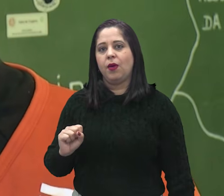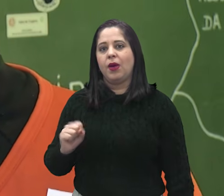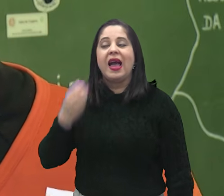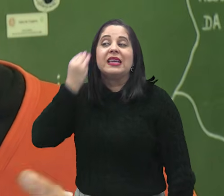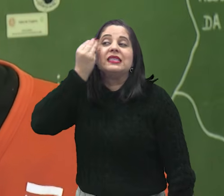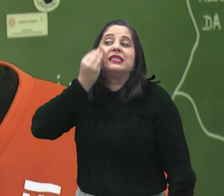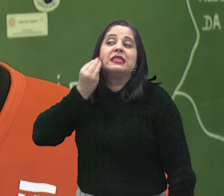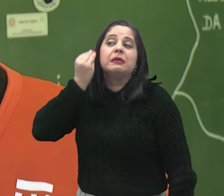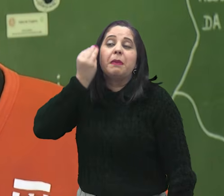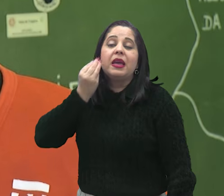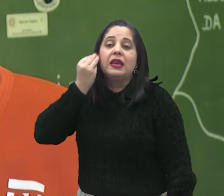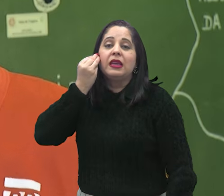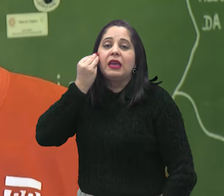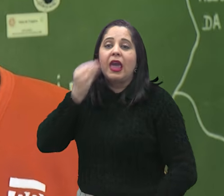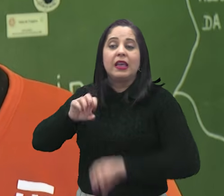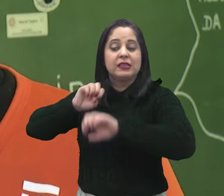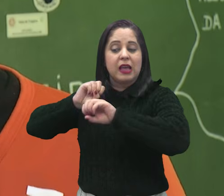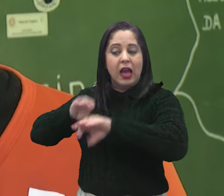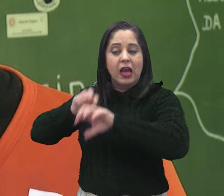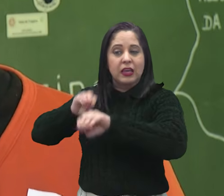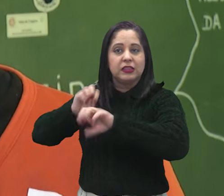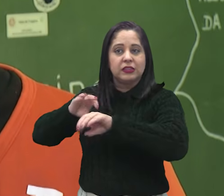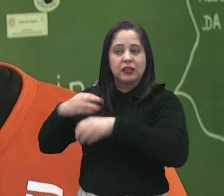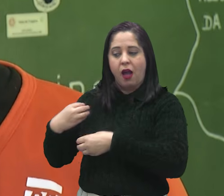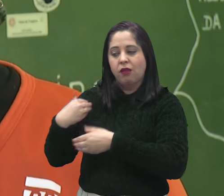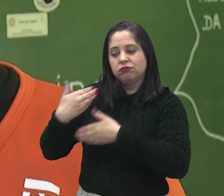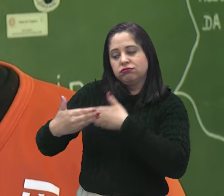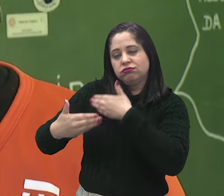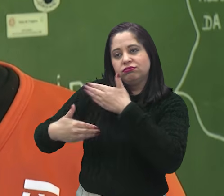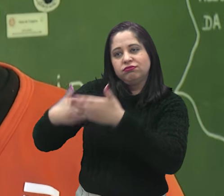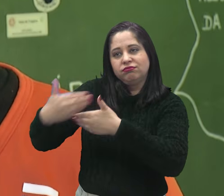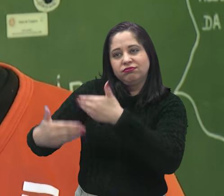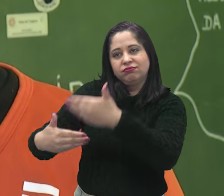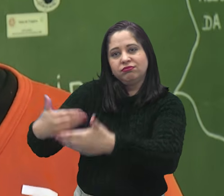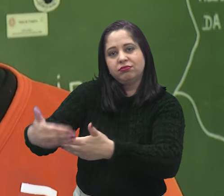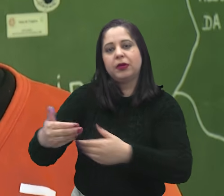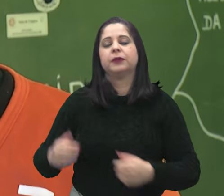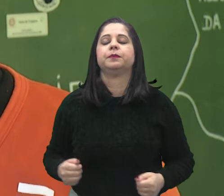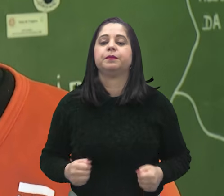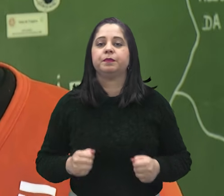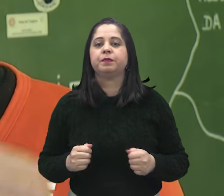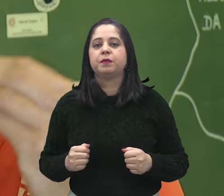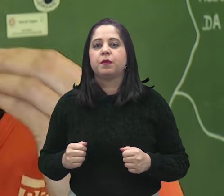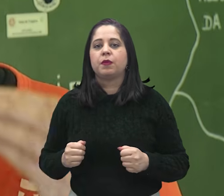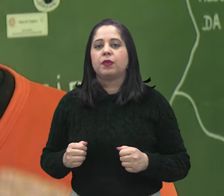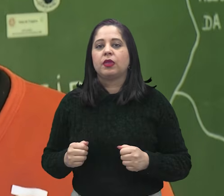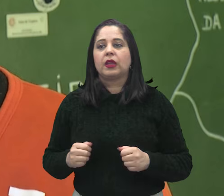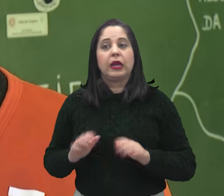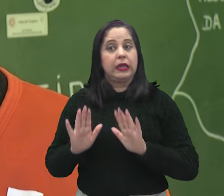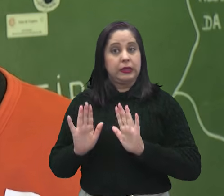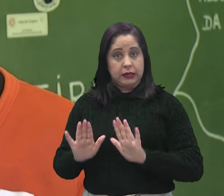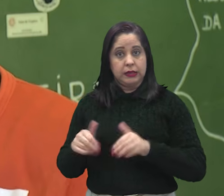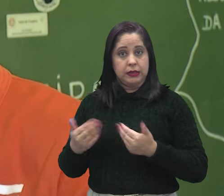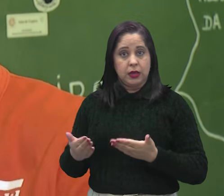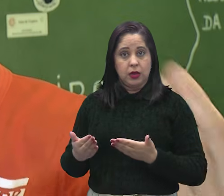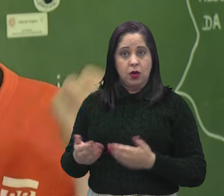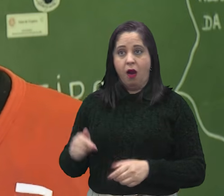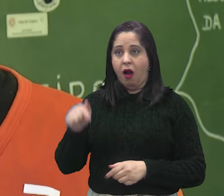uso, os objetos em uso. E, por último, nós não trabalhamos com uma comunidade